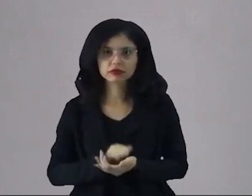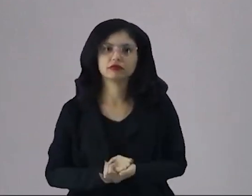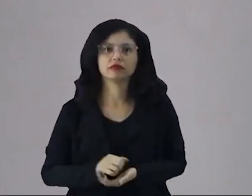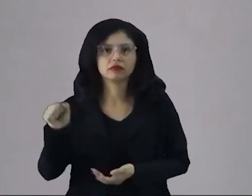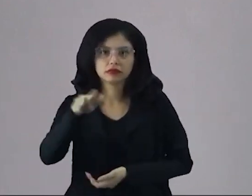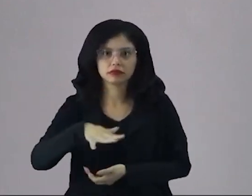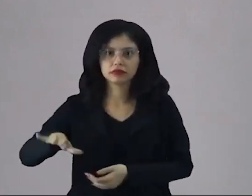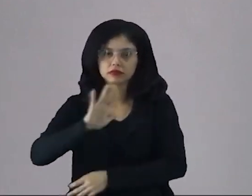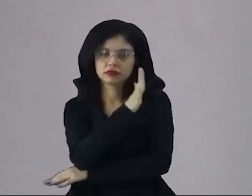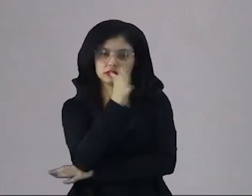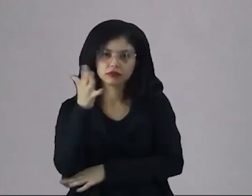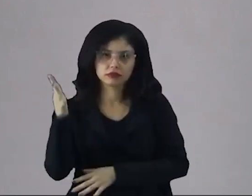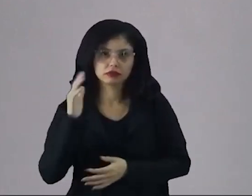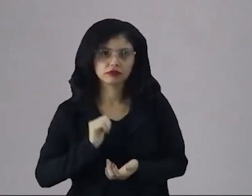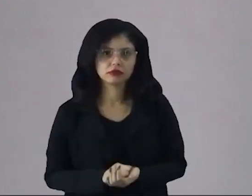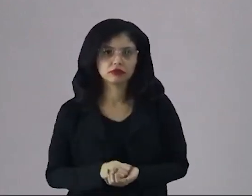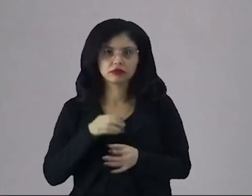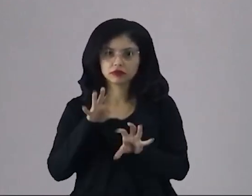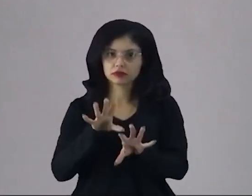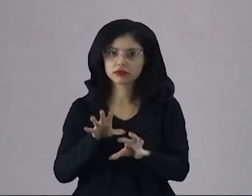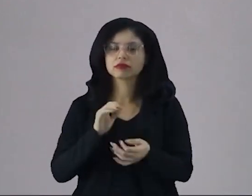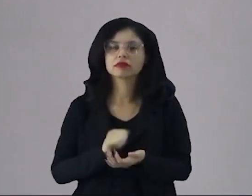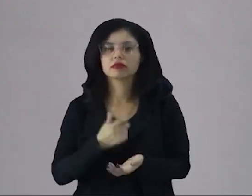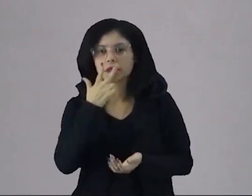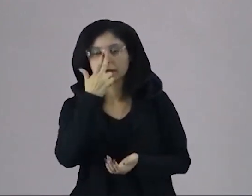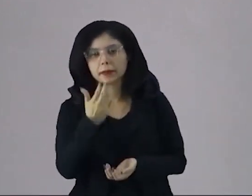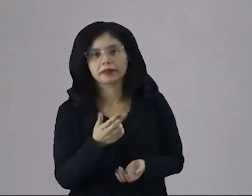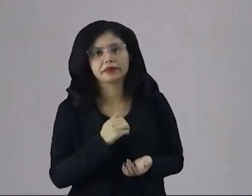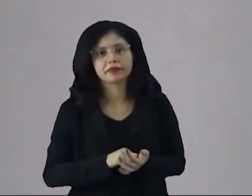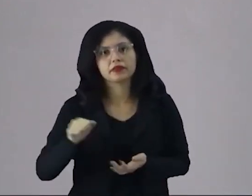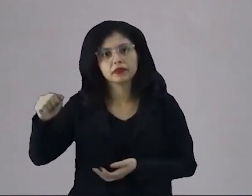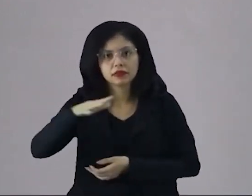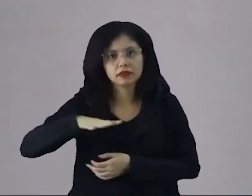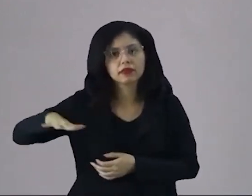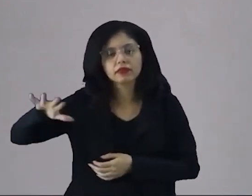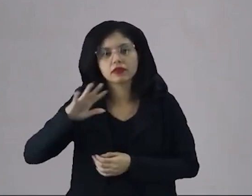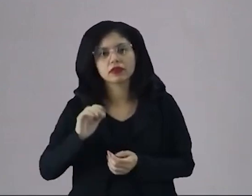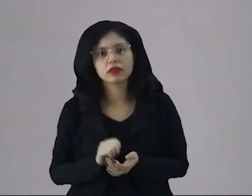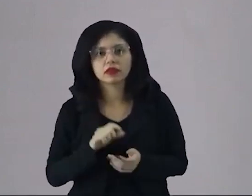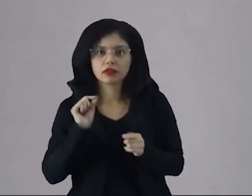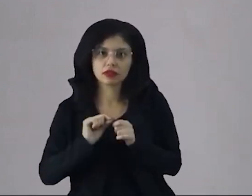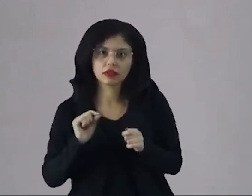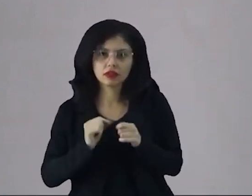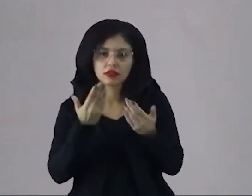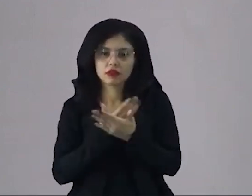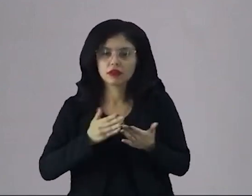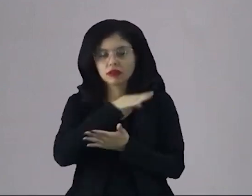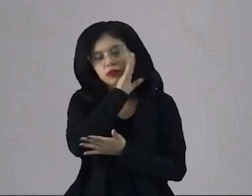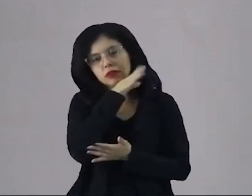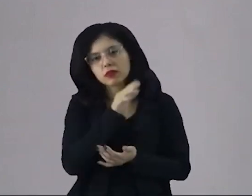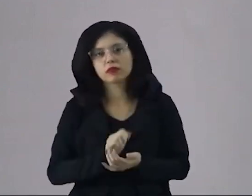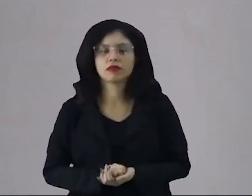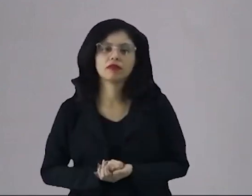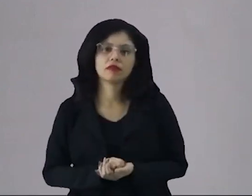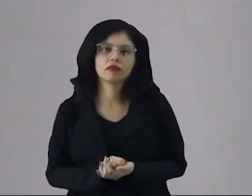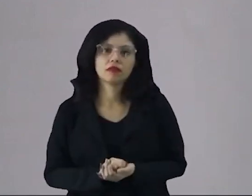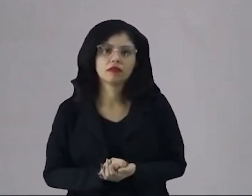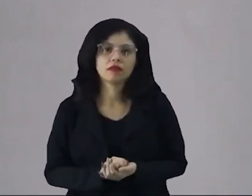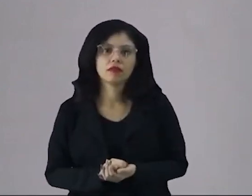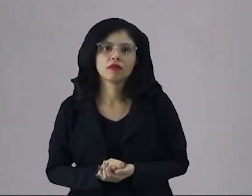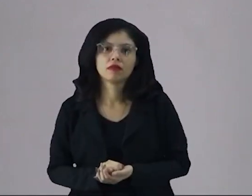campos naturais. E aí eles, muito parecido com aqueles campos que são cultivados. Mas é um